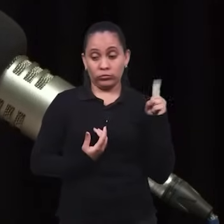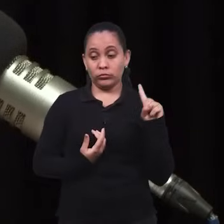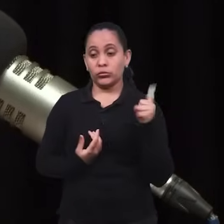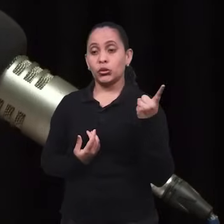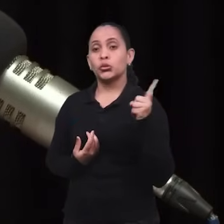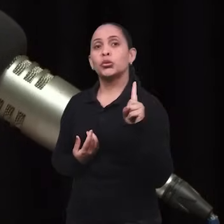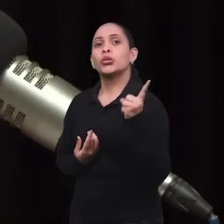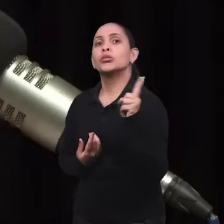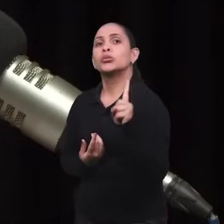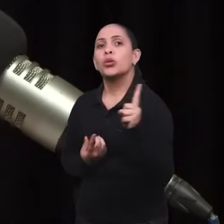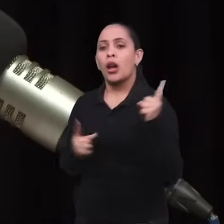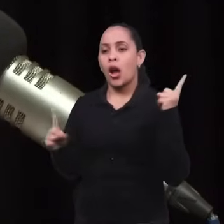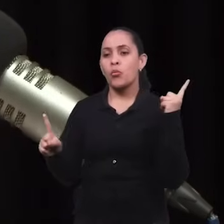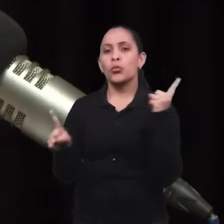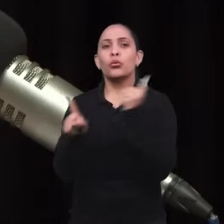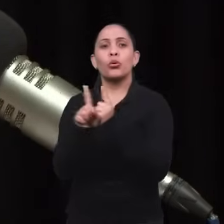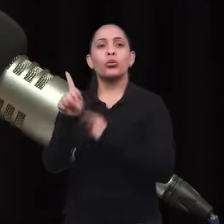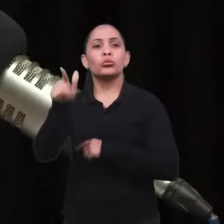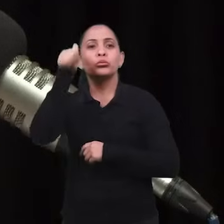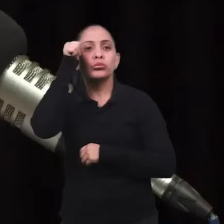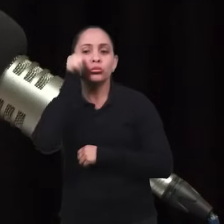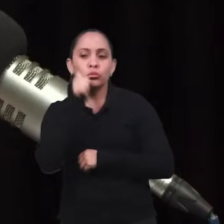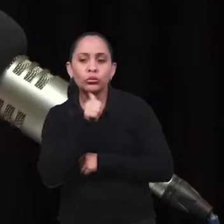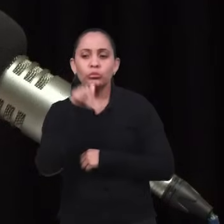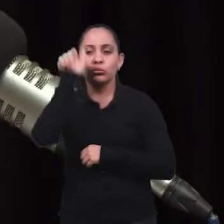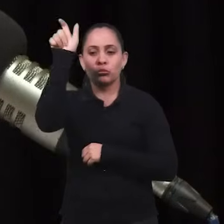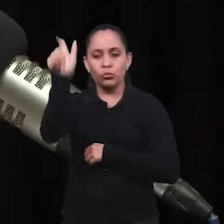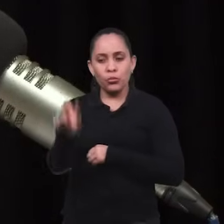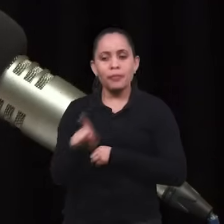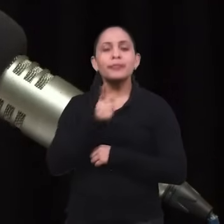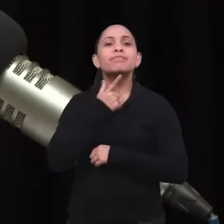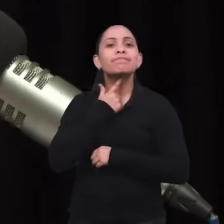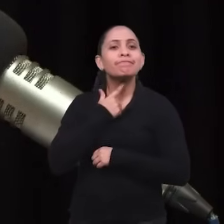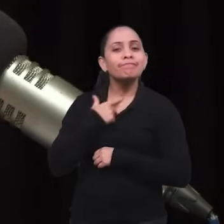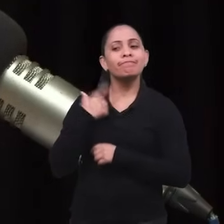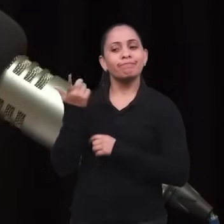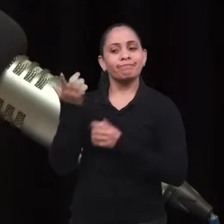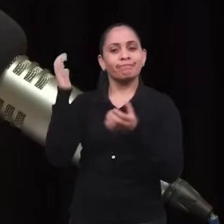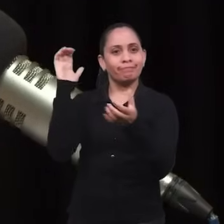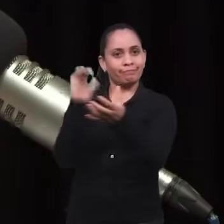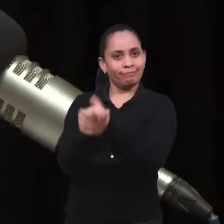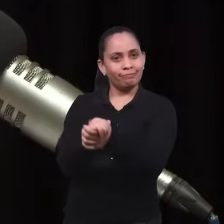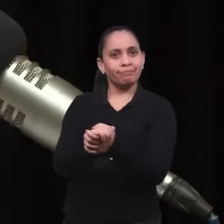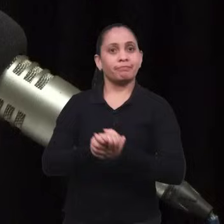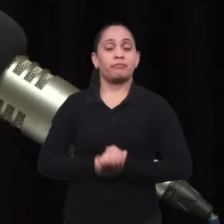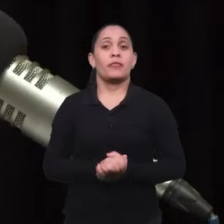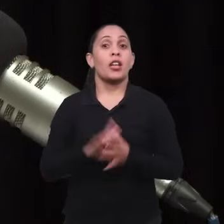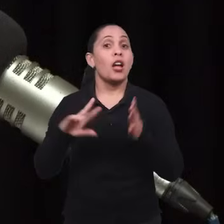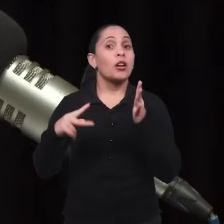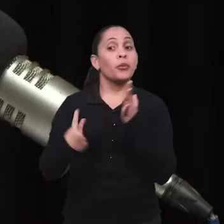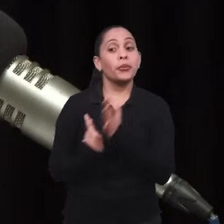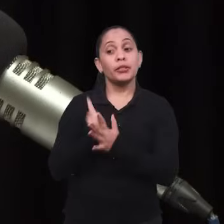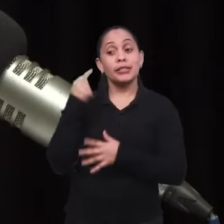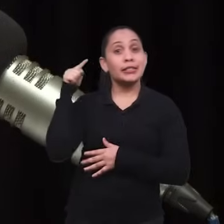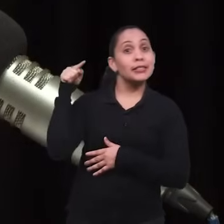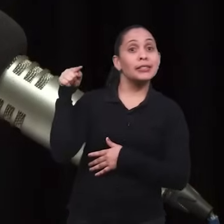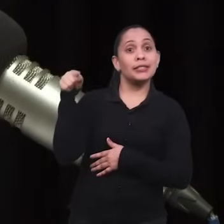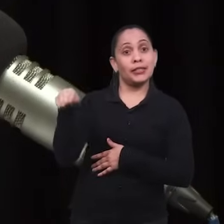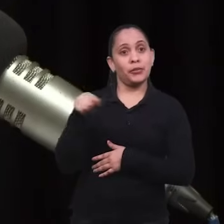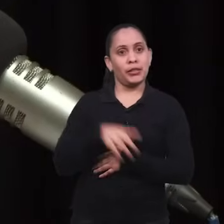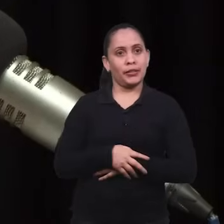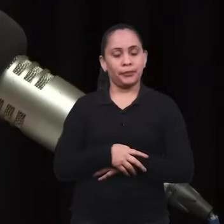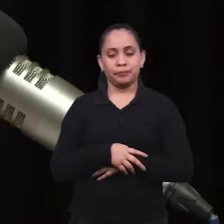encontro de uma mulher com quem ele almejava se casar, e ali ele